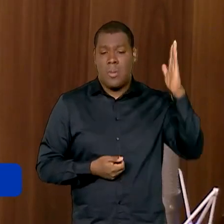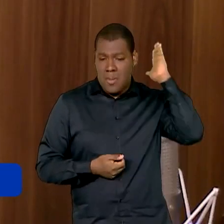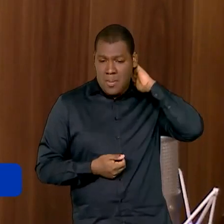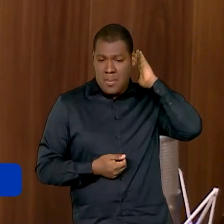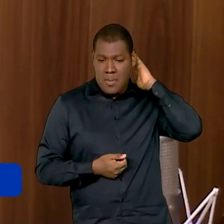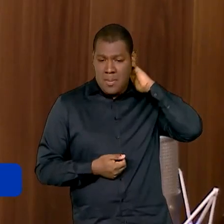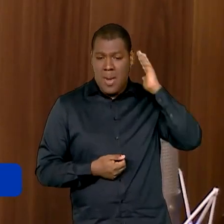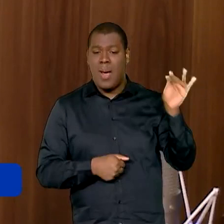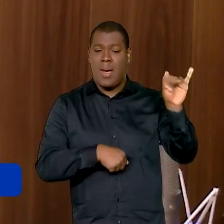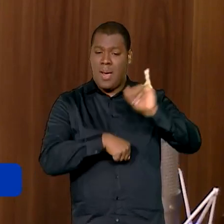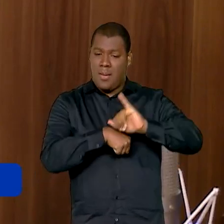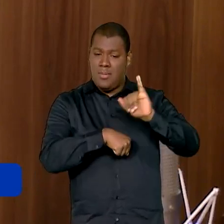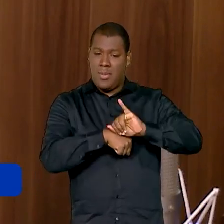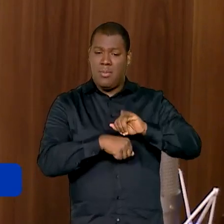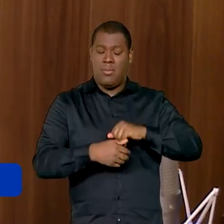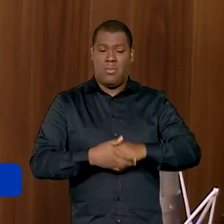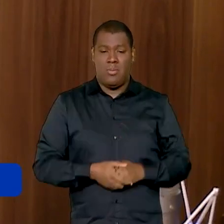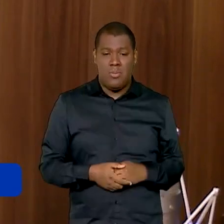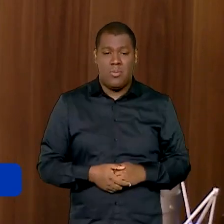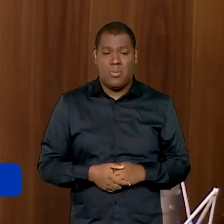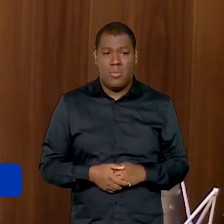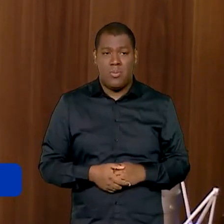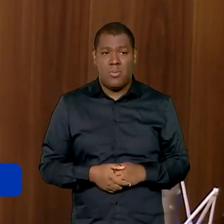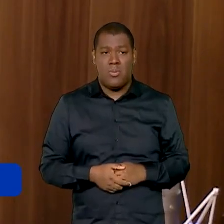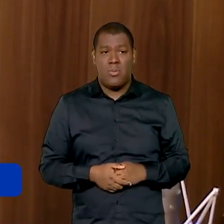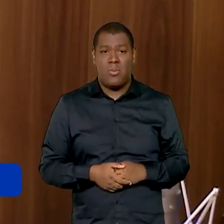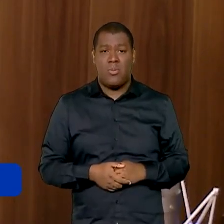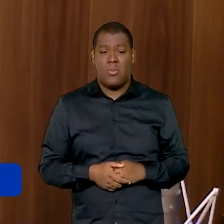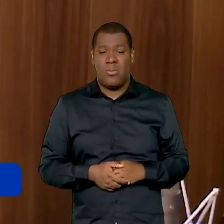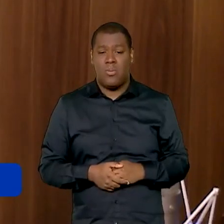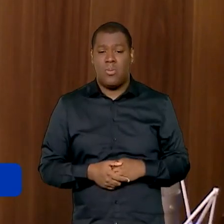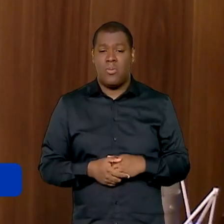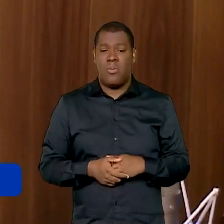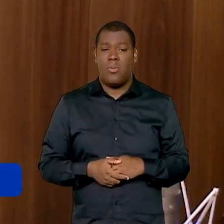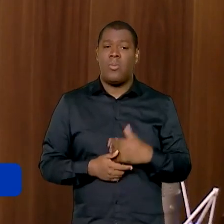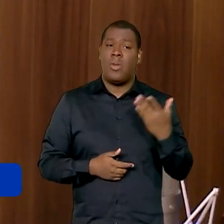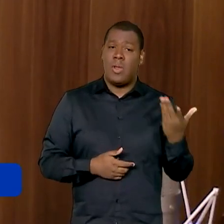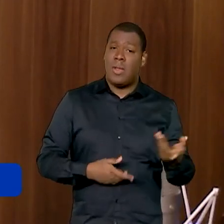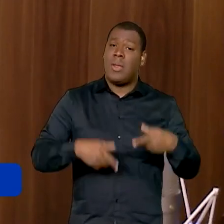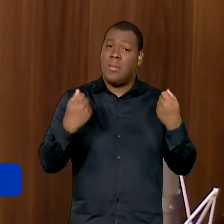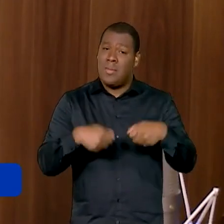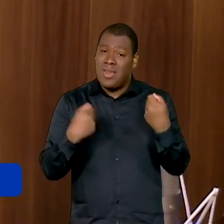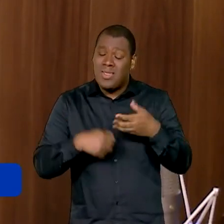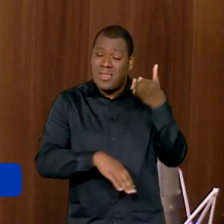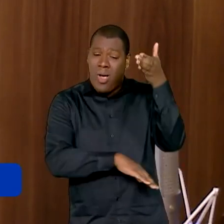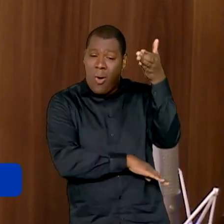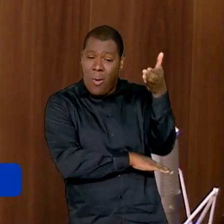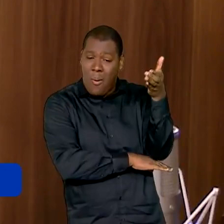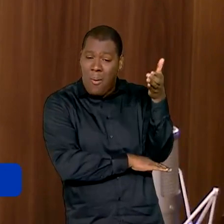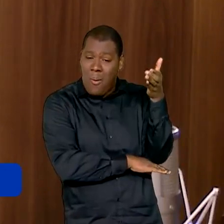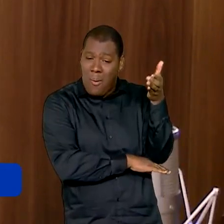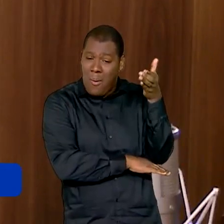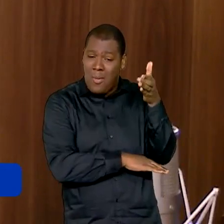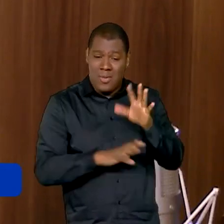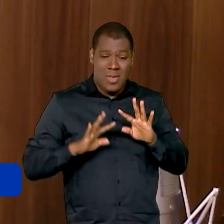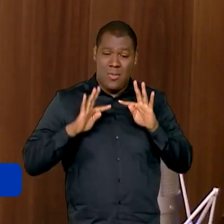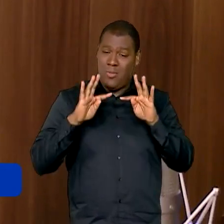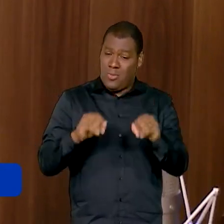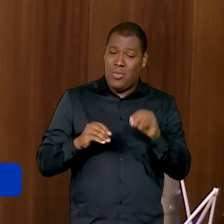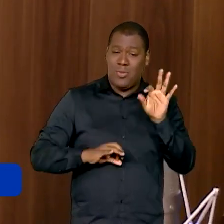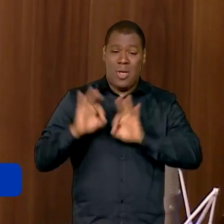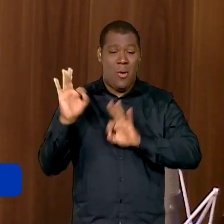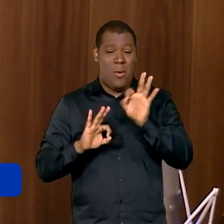deles é a existência de leitos de hospedagem para recepcionar um grande número. A COP